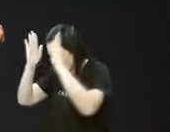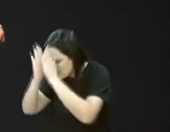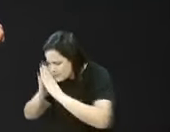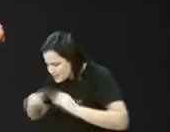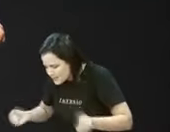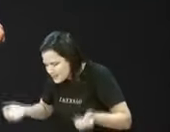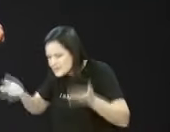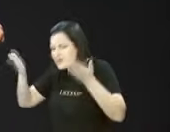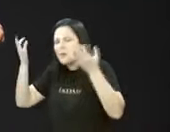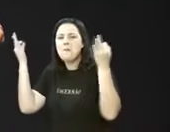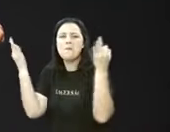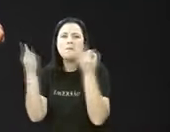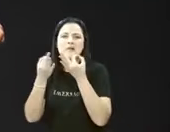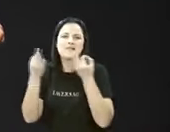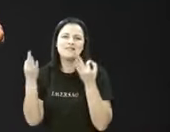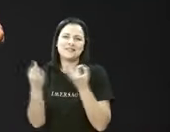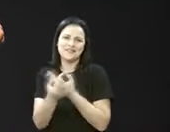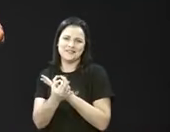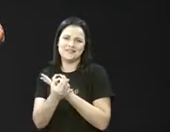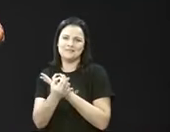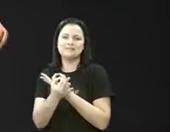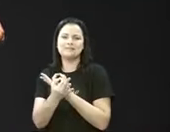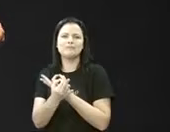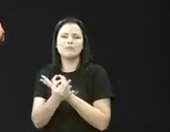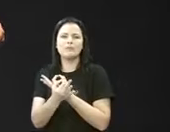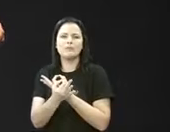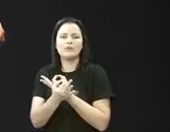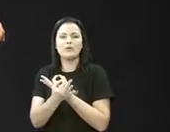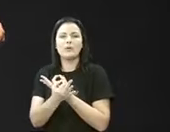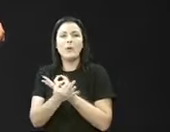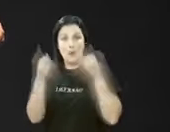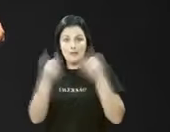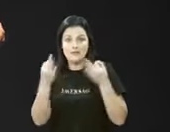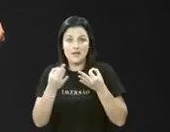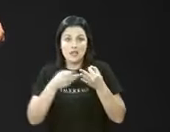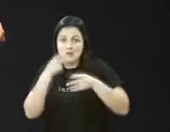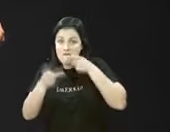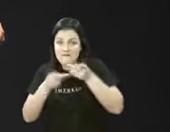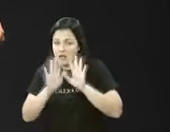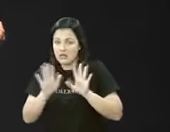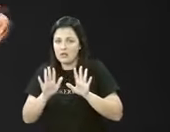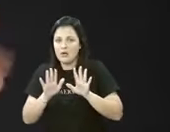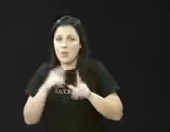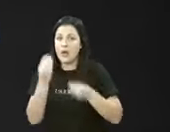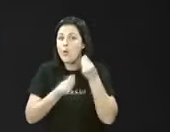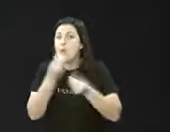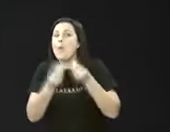santo, santo? Não, o modelo não é perfeito, não é o que se fala. O modelo perfeito é como se comporta.